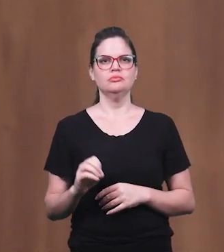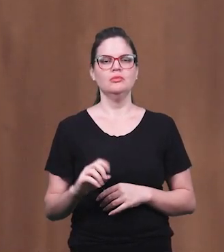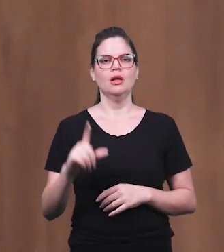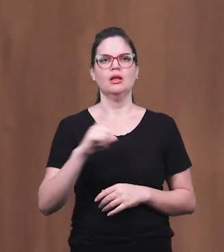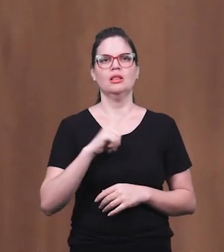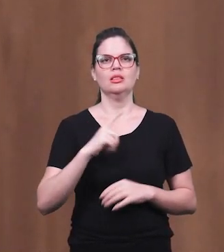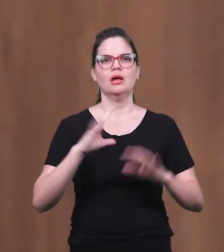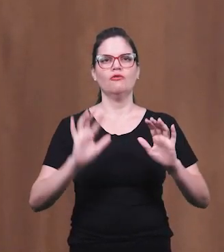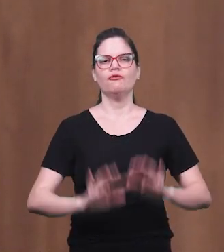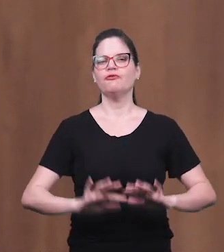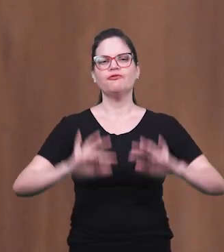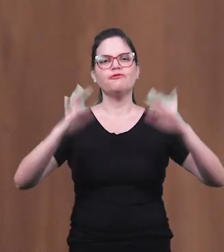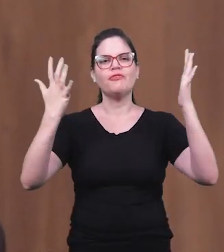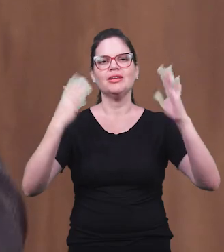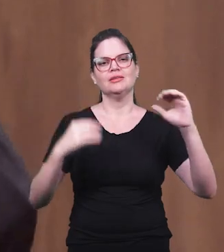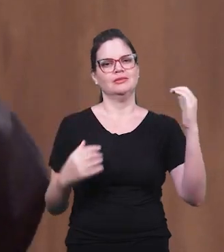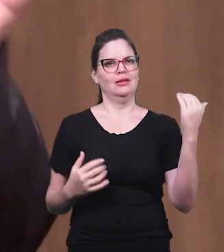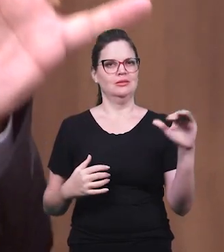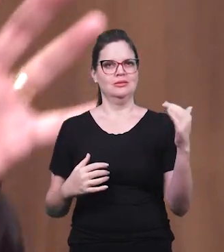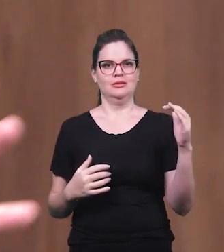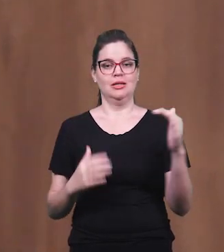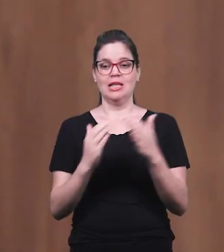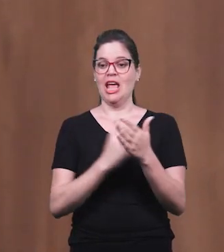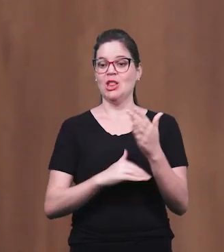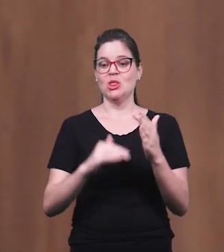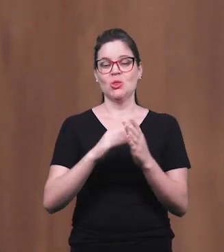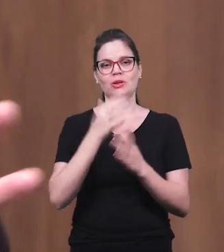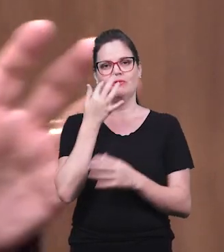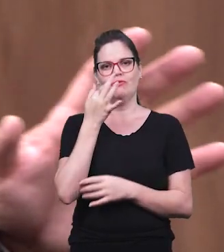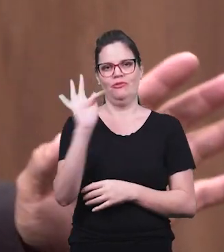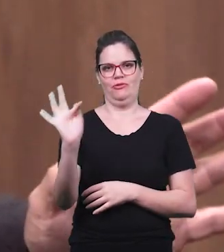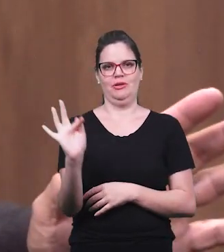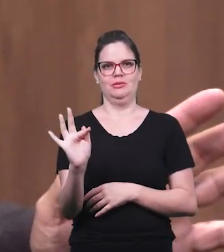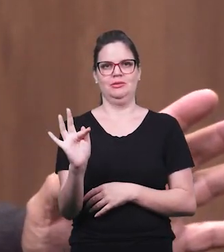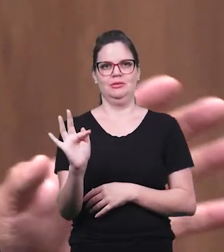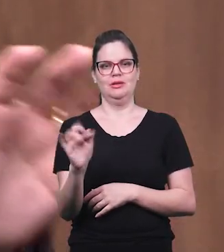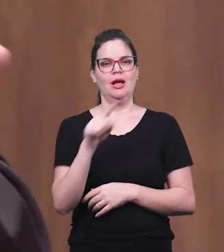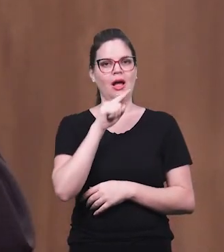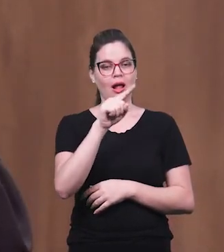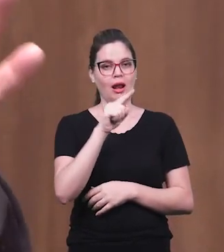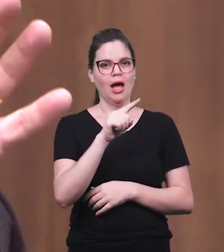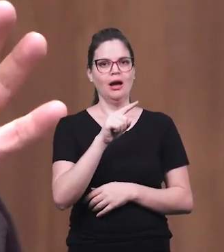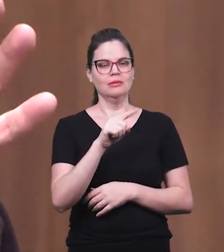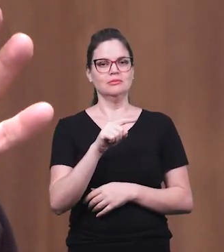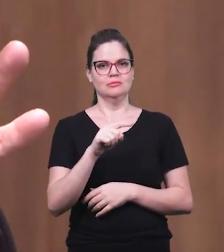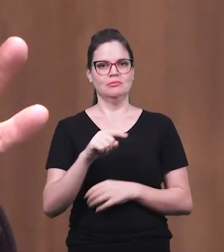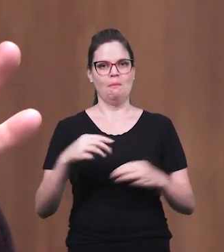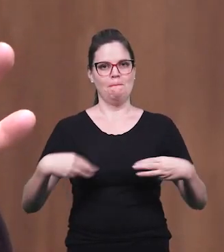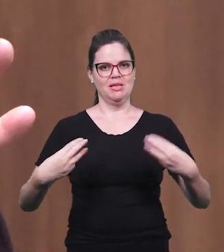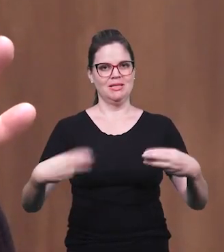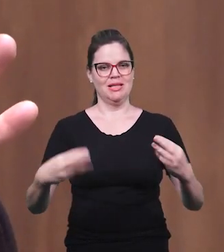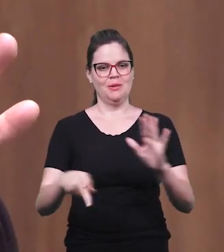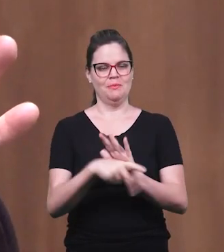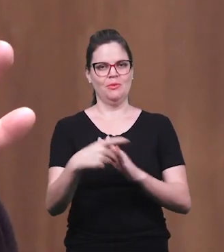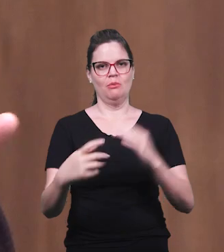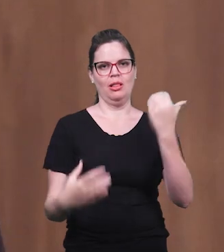La Fête de la Science. Então, é na França toda. Então, o Ministério da Ciência define um tema,